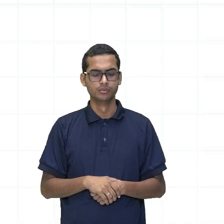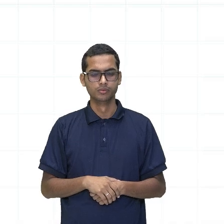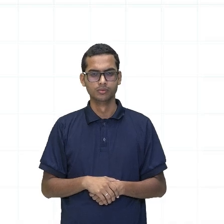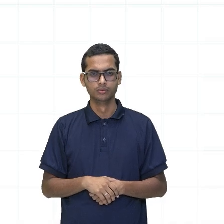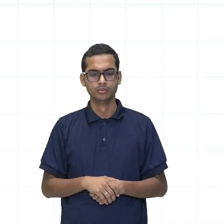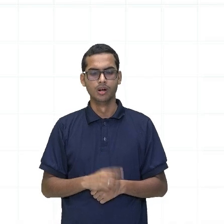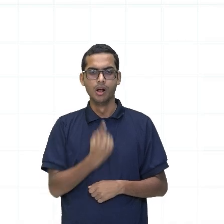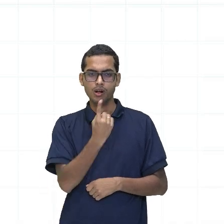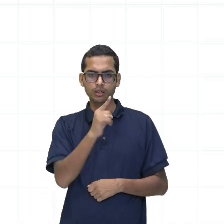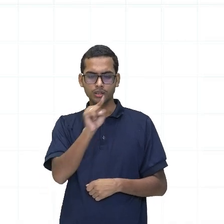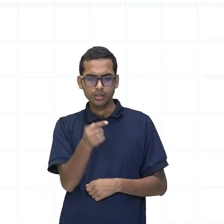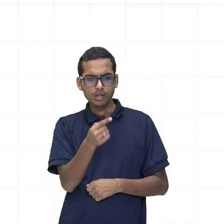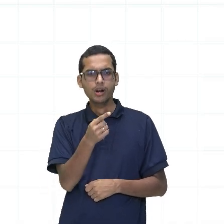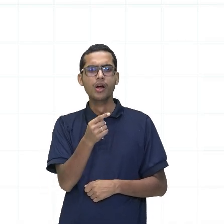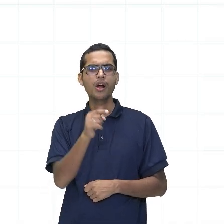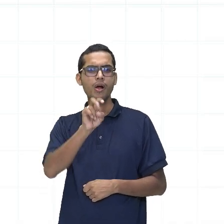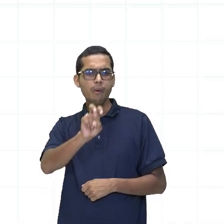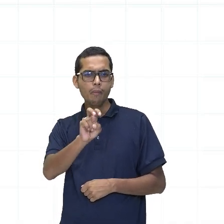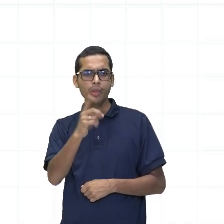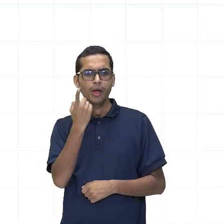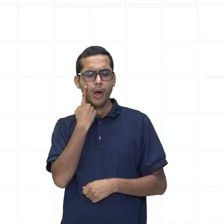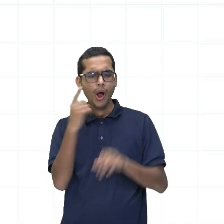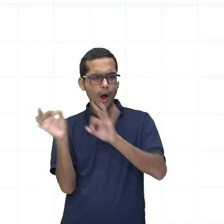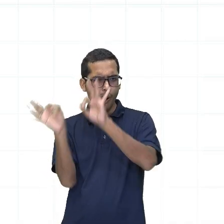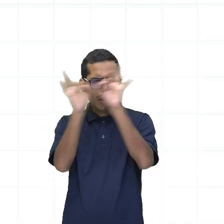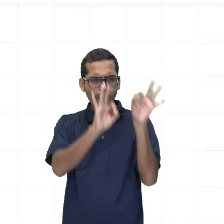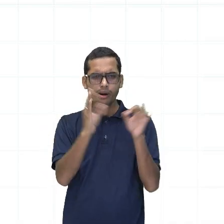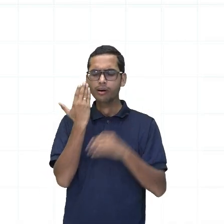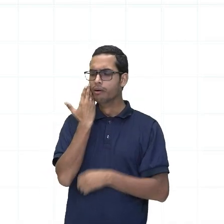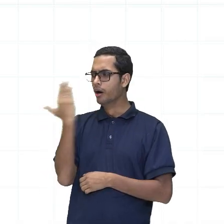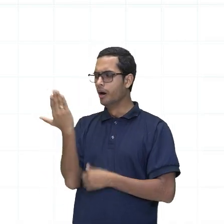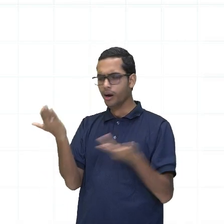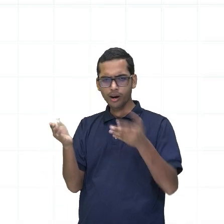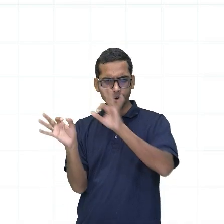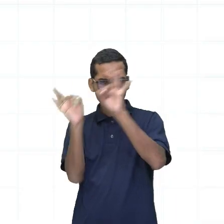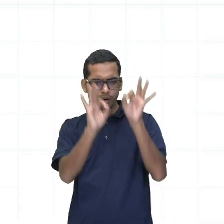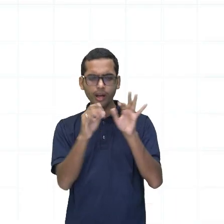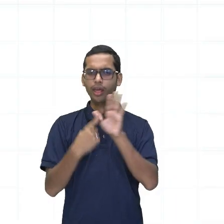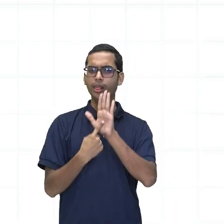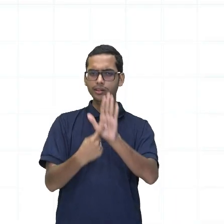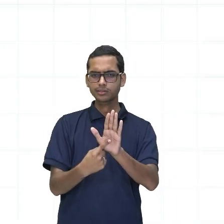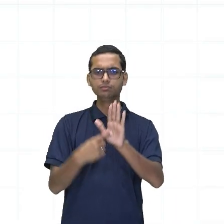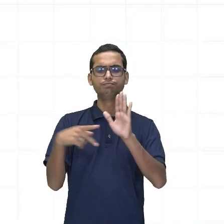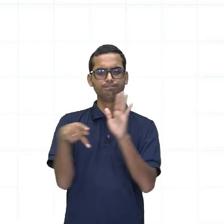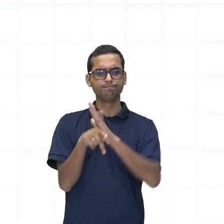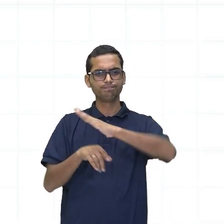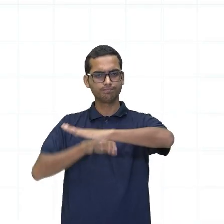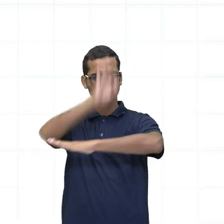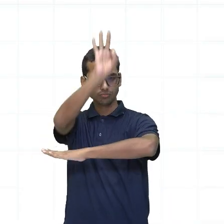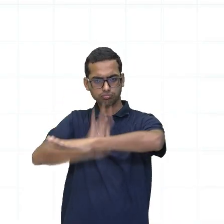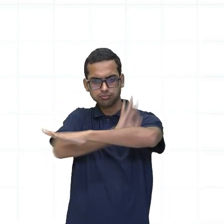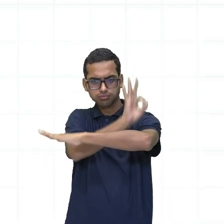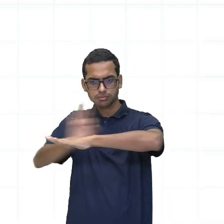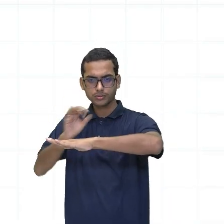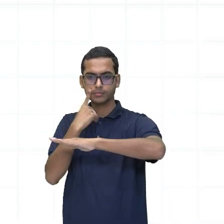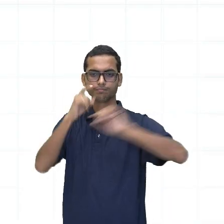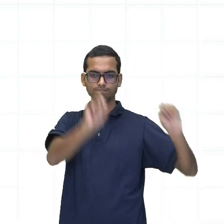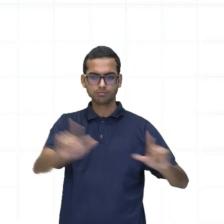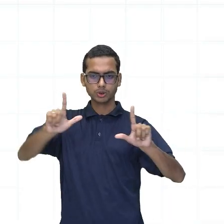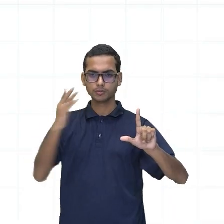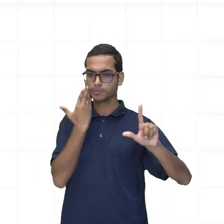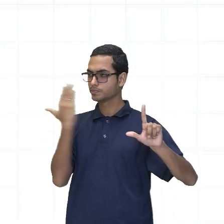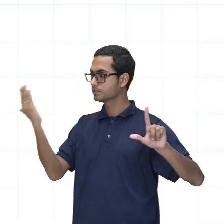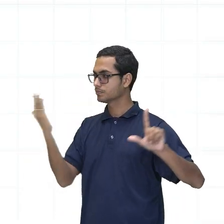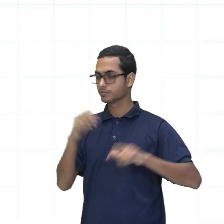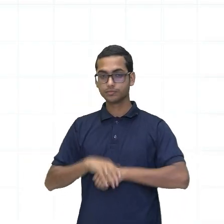exatamente no 1,5, como vocês podem ver aí na nossa cartela, tá bom? Então, ó,